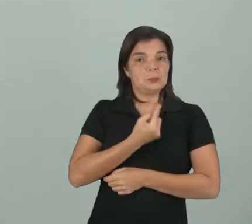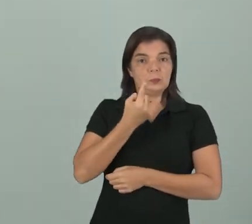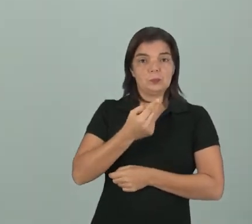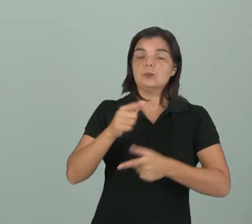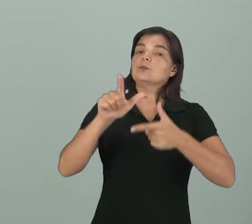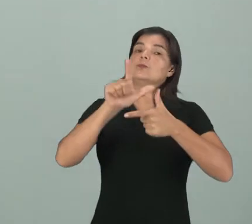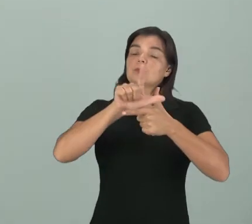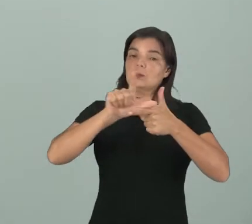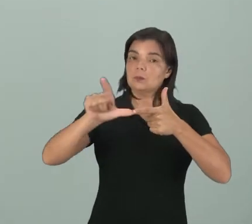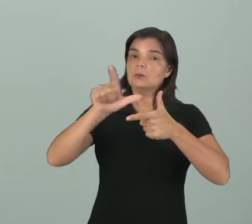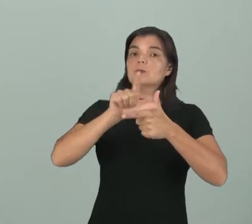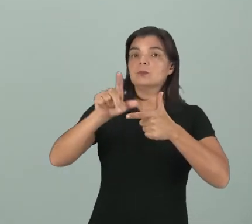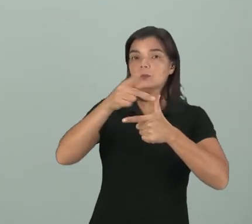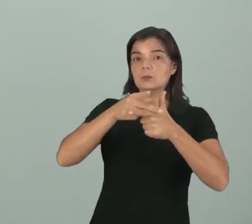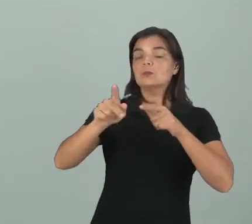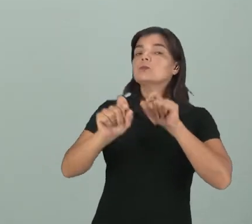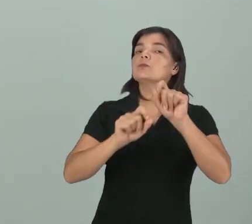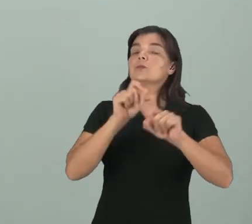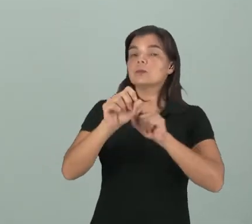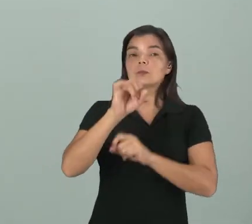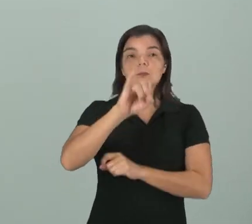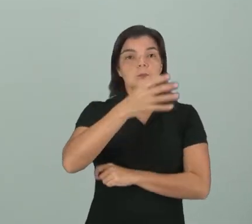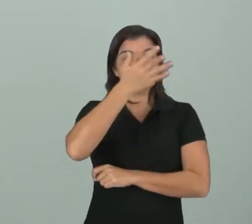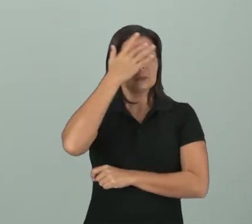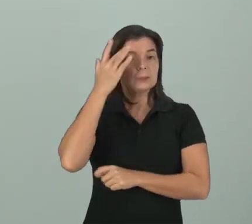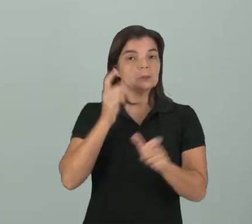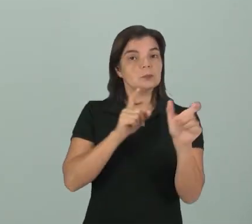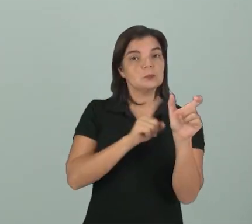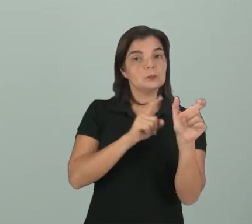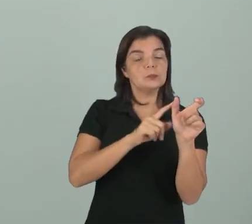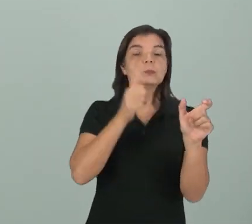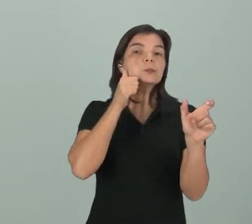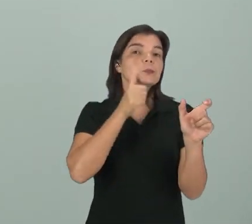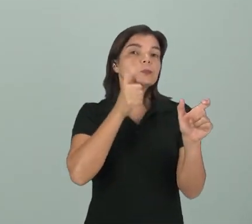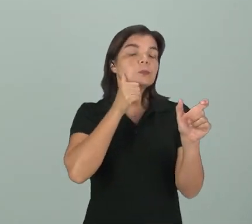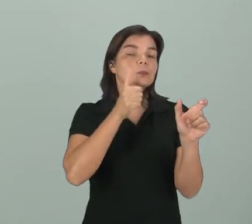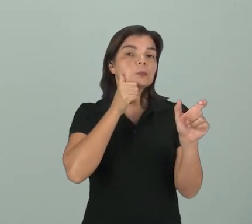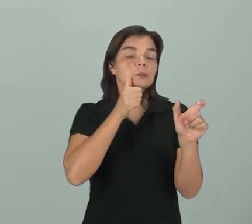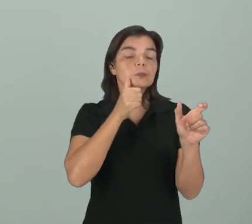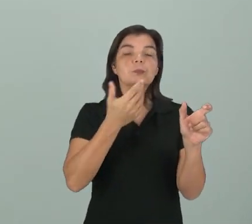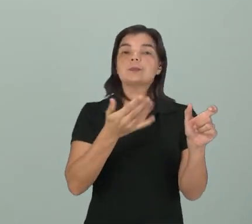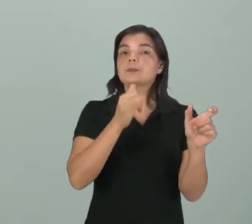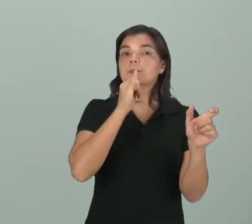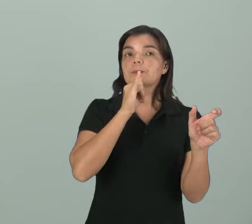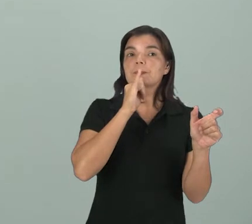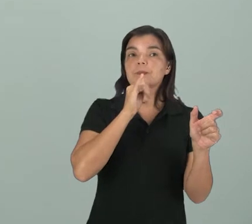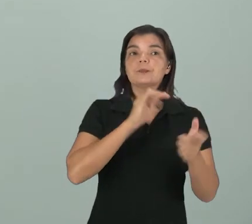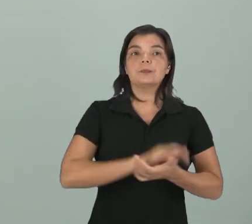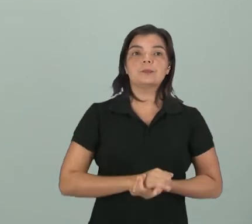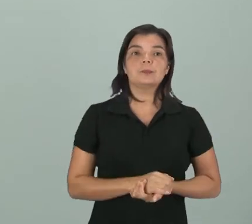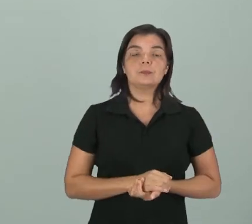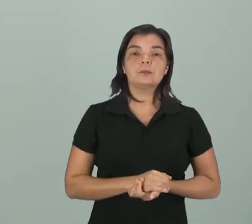e plural. Observem que, se uma palavra está no feminino, como